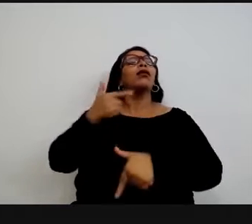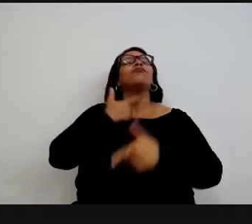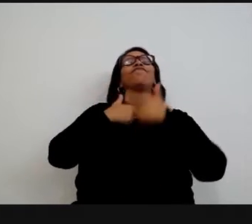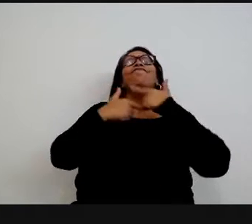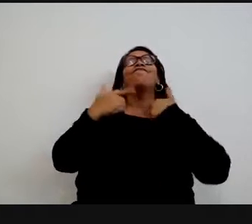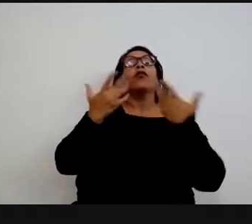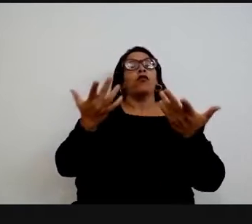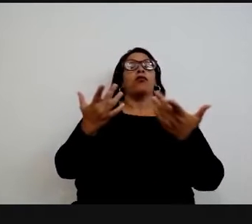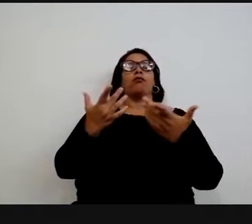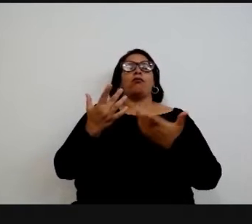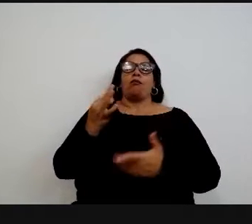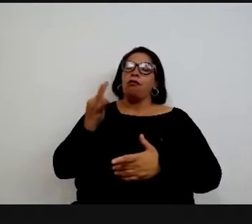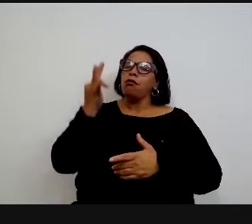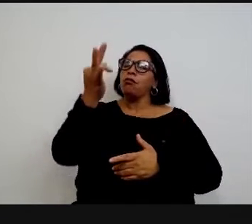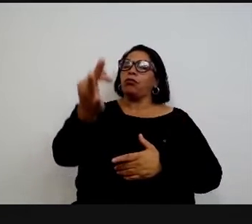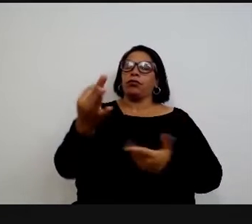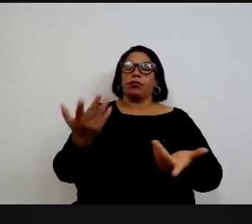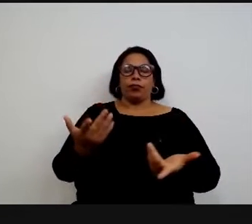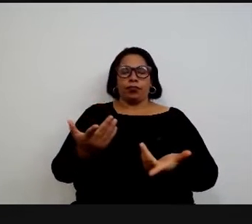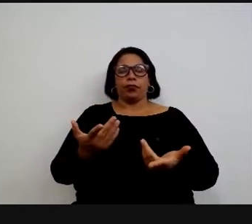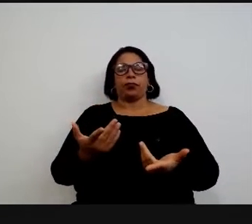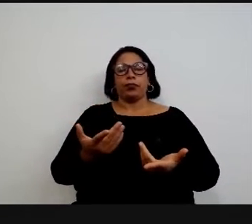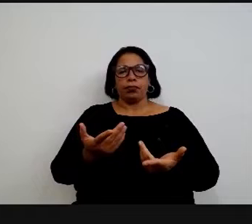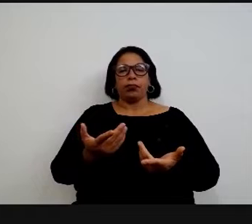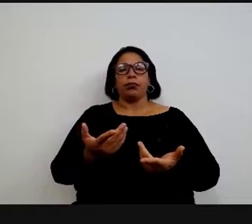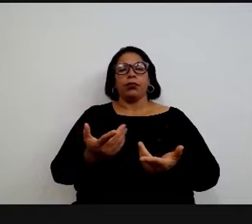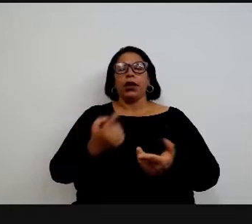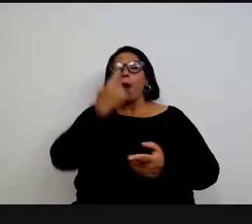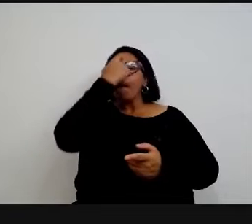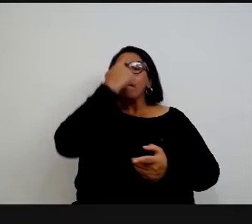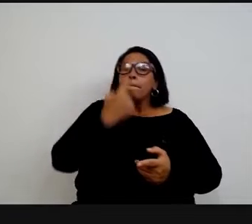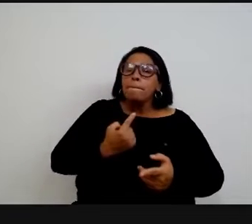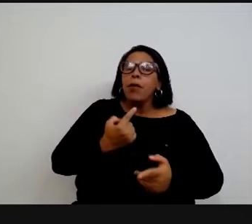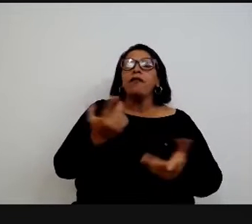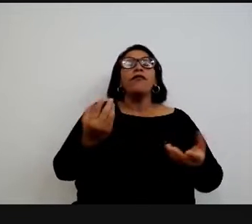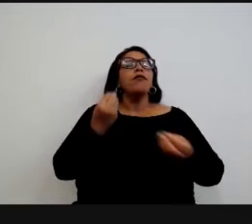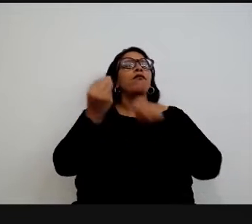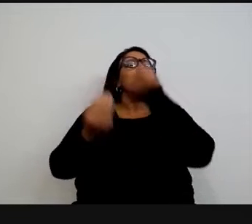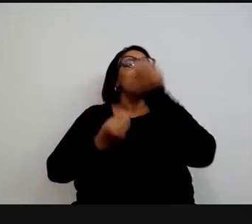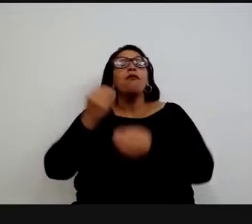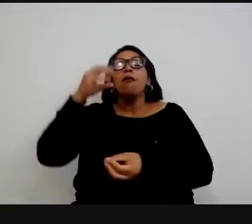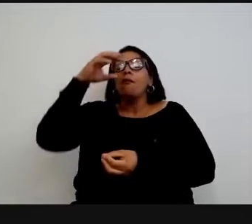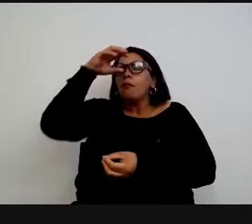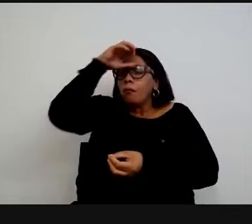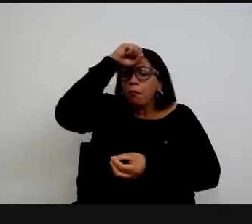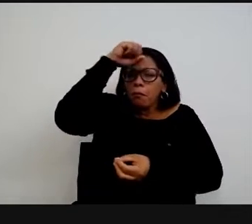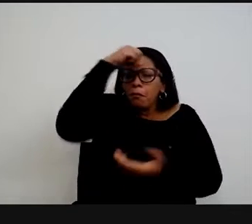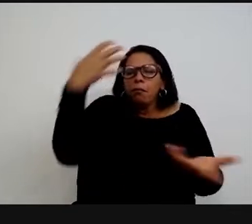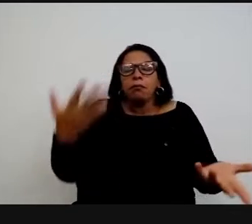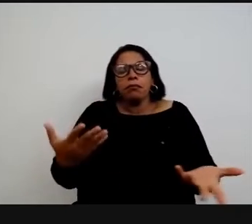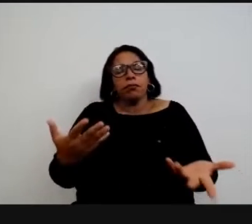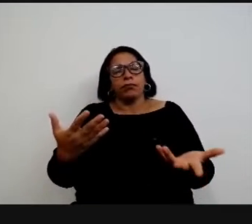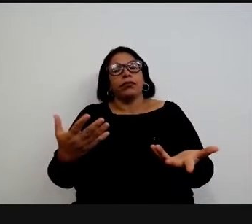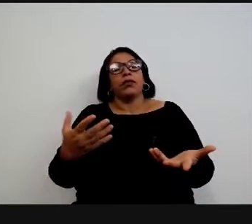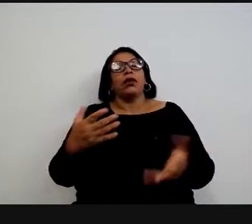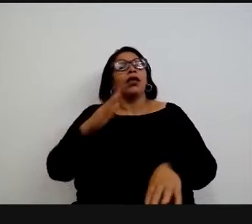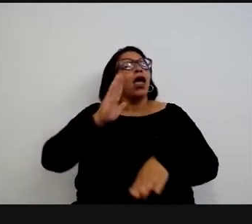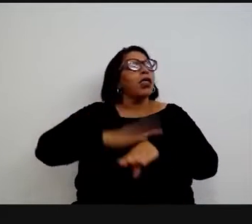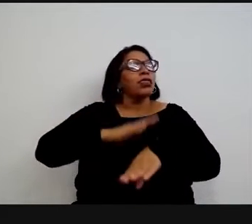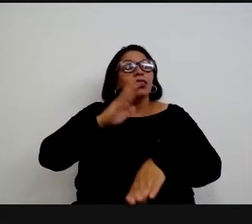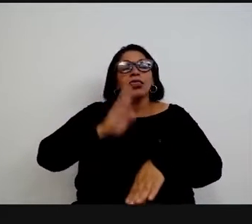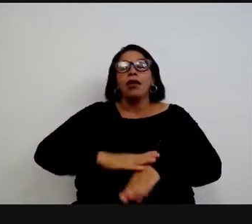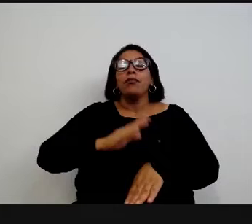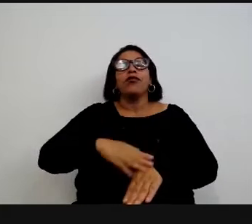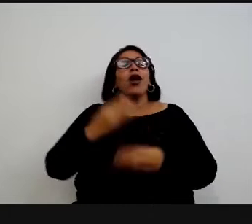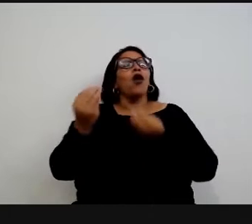né, e buscando. Os múltiplos perfis de aprendizagem, né, como é que a gente encara isso? Há tempos nós estamos